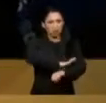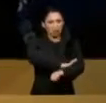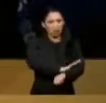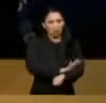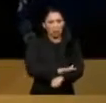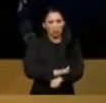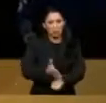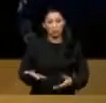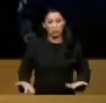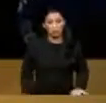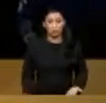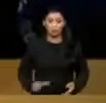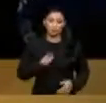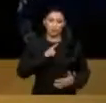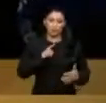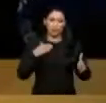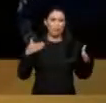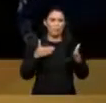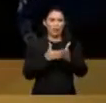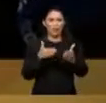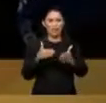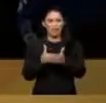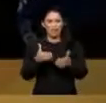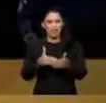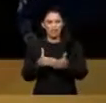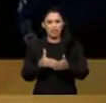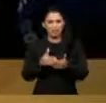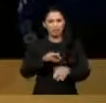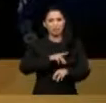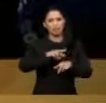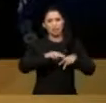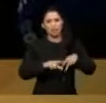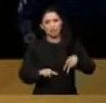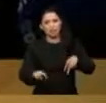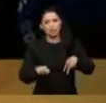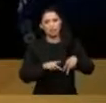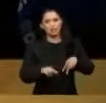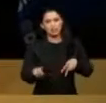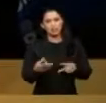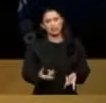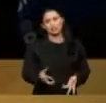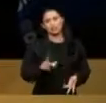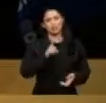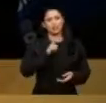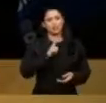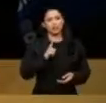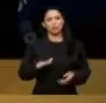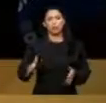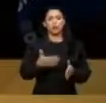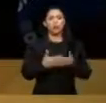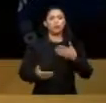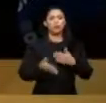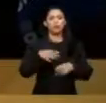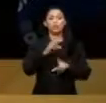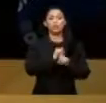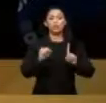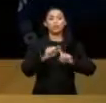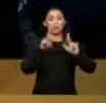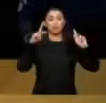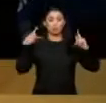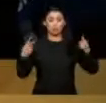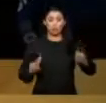a existência de barreiras raciais é incompatível com os ideais de qualquer sociedade humana, fecho aspas, e